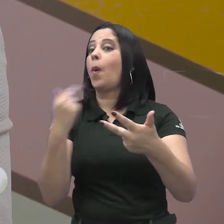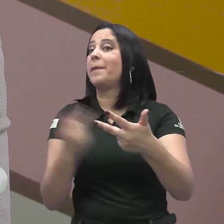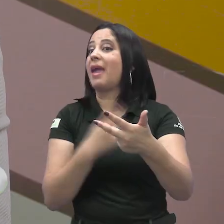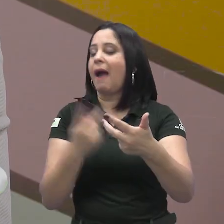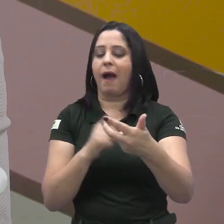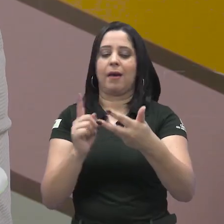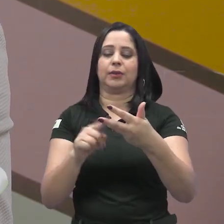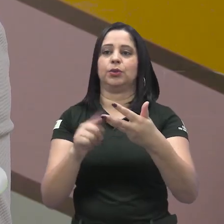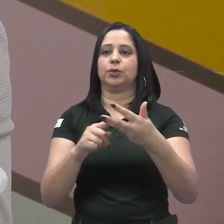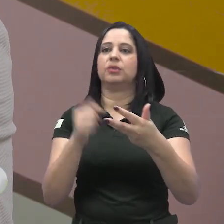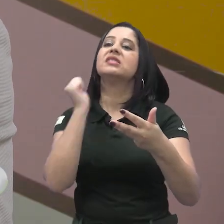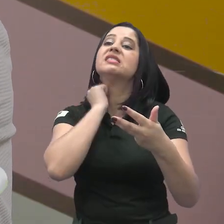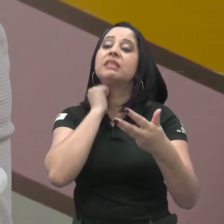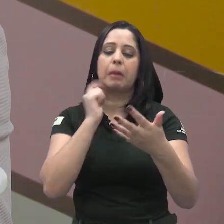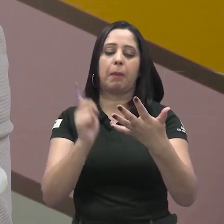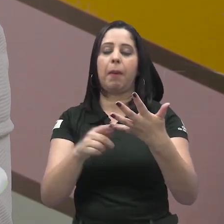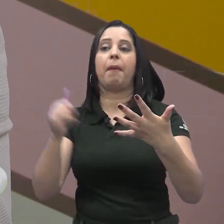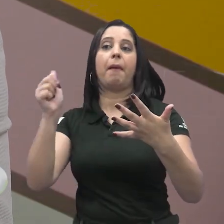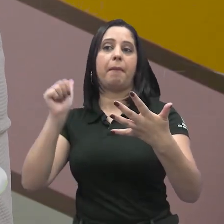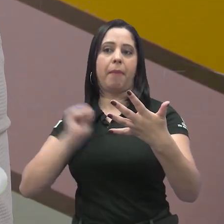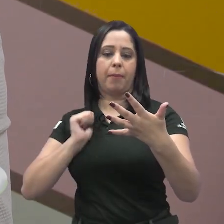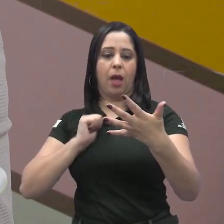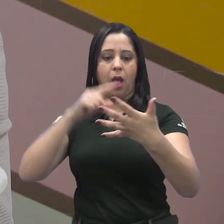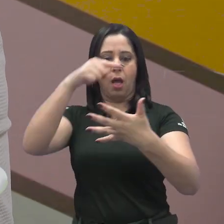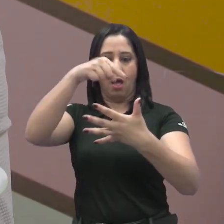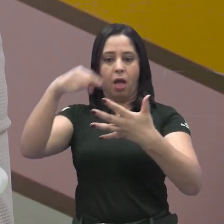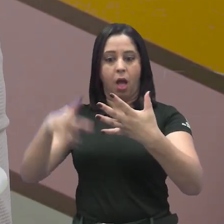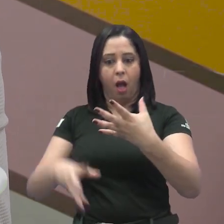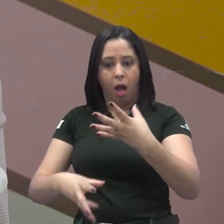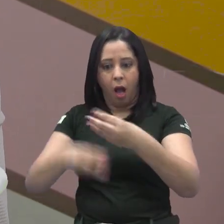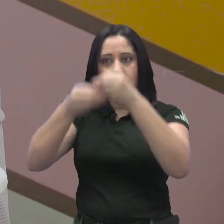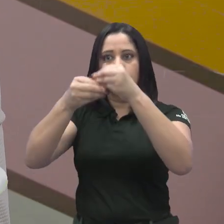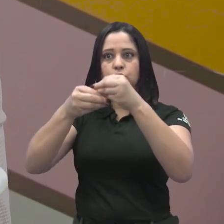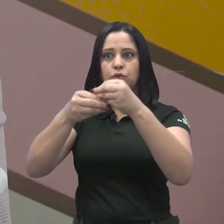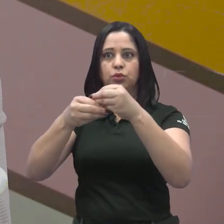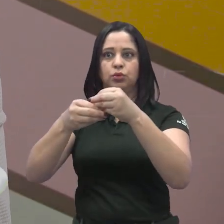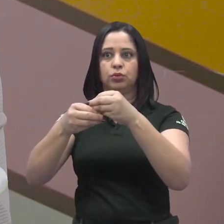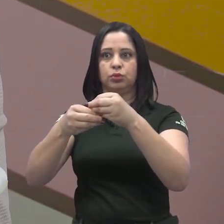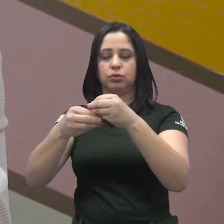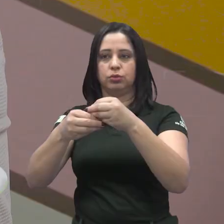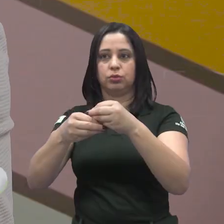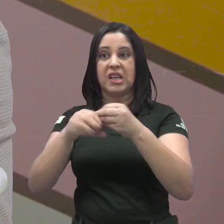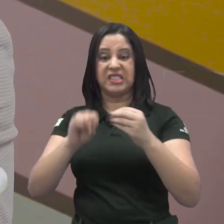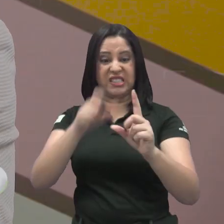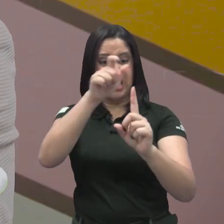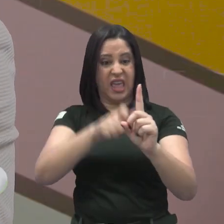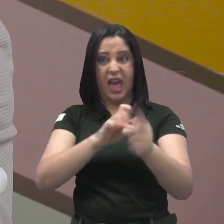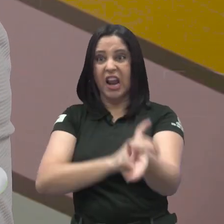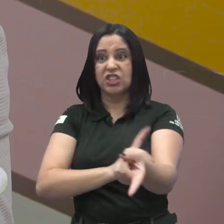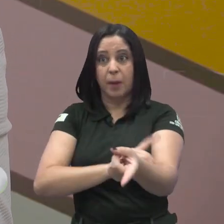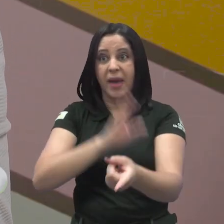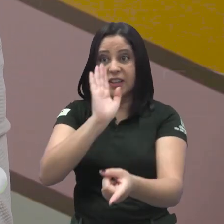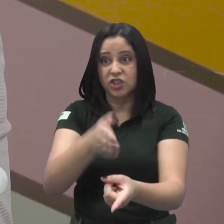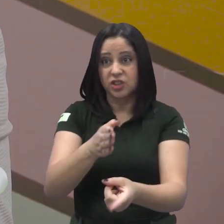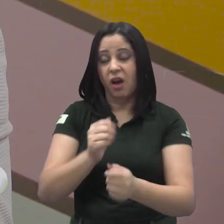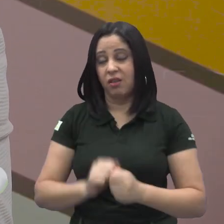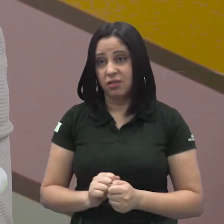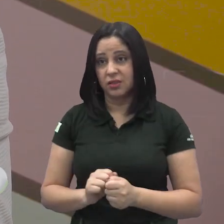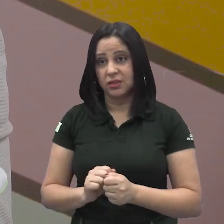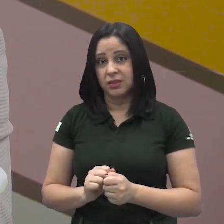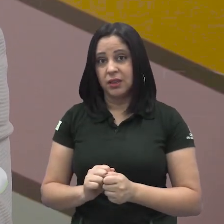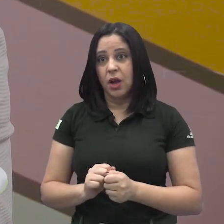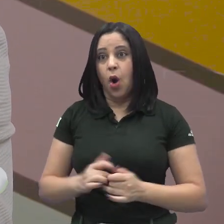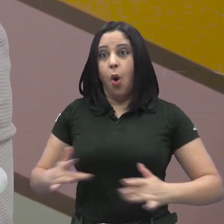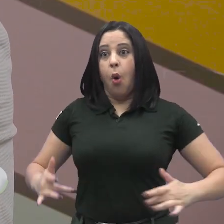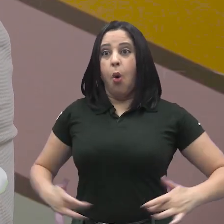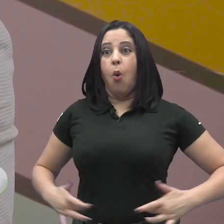com o estresse, uma vez que a pessoa está com pré-diabetes ou com diabetes já instalado, ela tem uma retenção maior de sódio